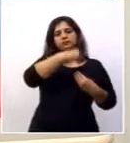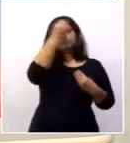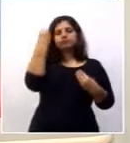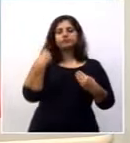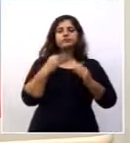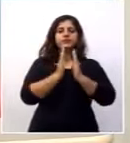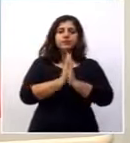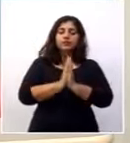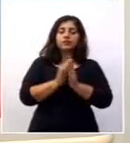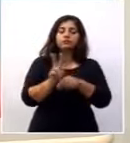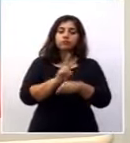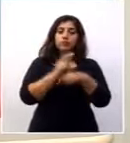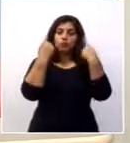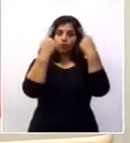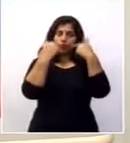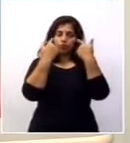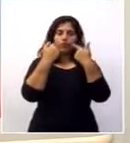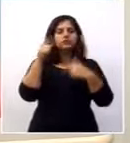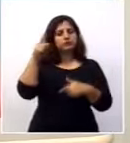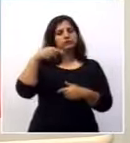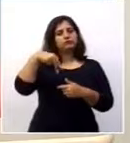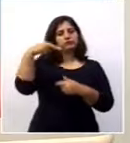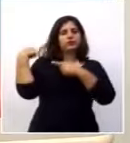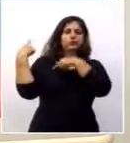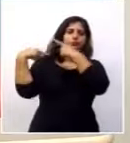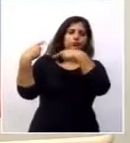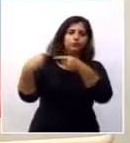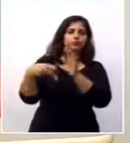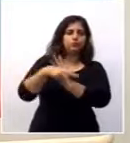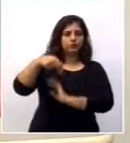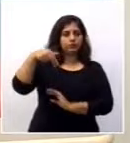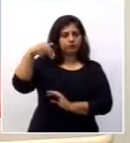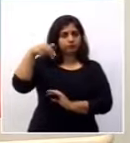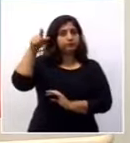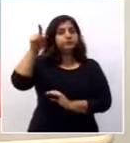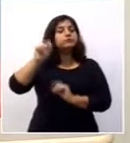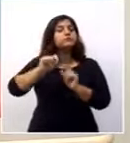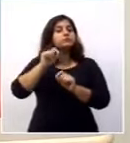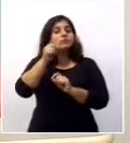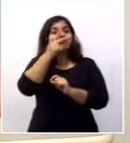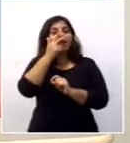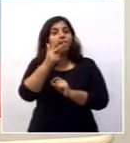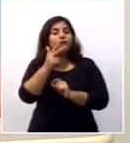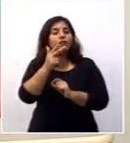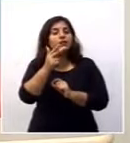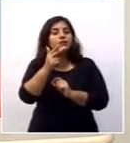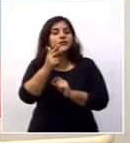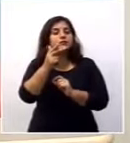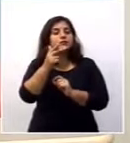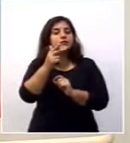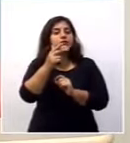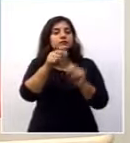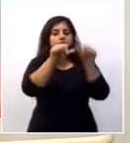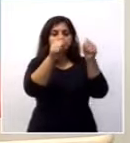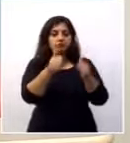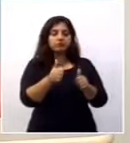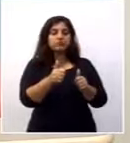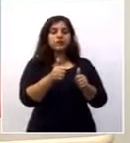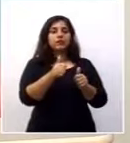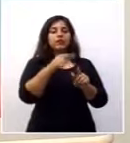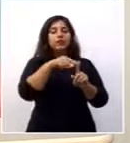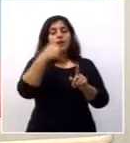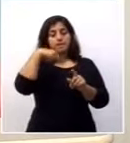olhos. Como era da tradição nordestina, eles acabavam sendo muito devotos de algumas santas, e a mãe dele